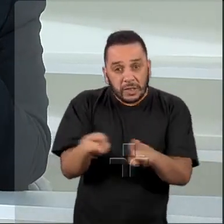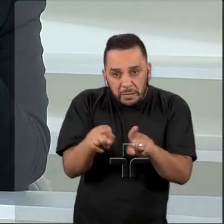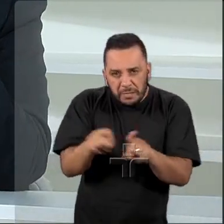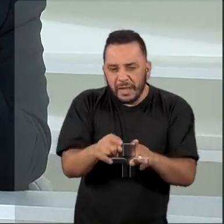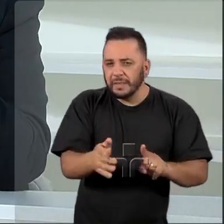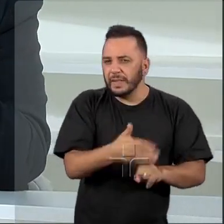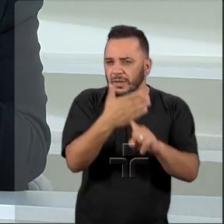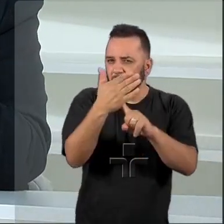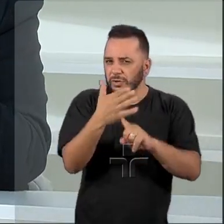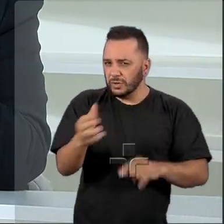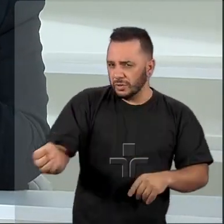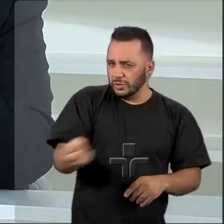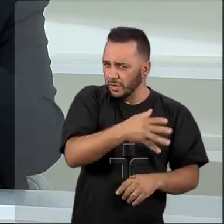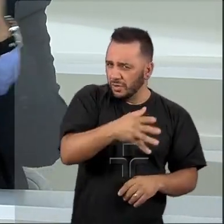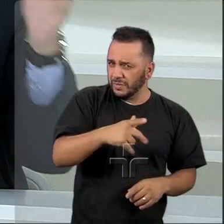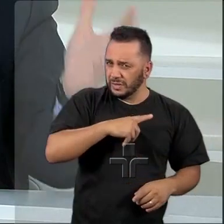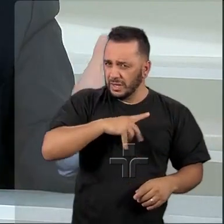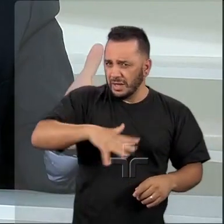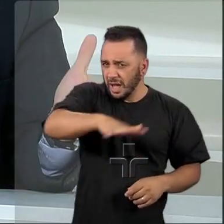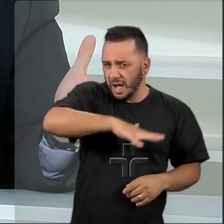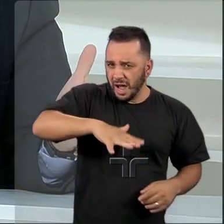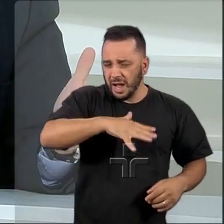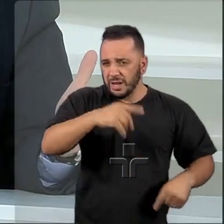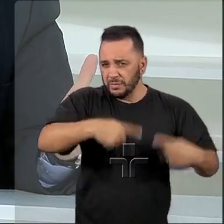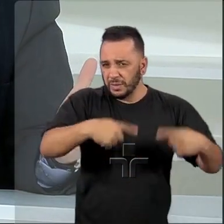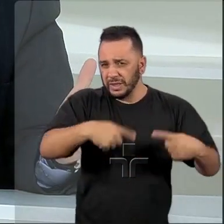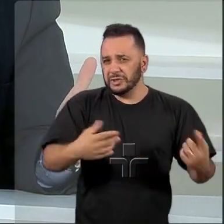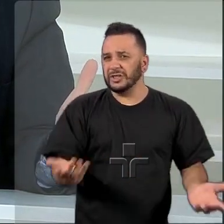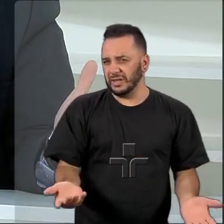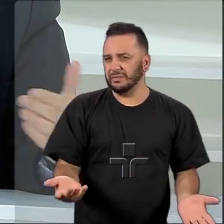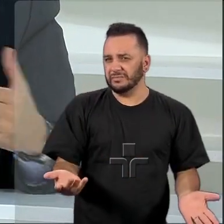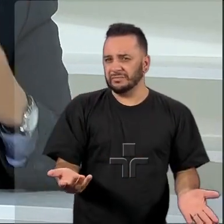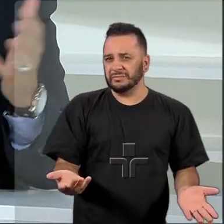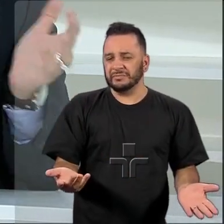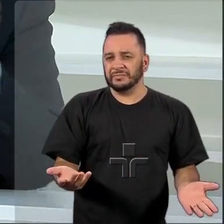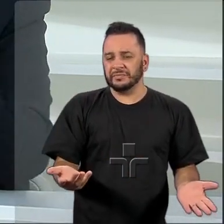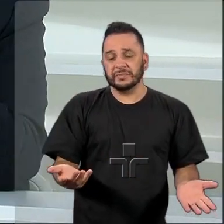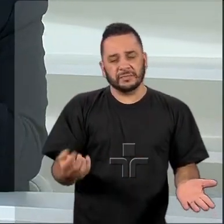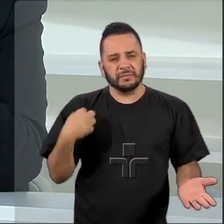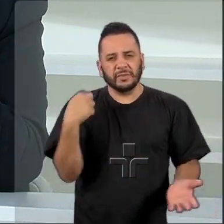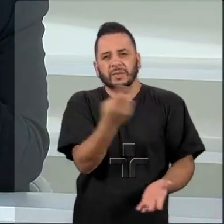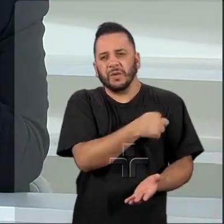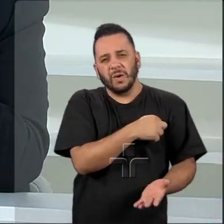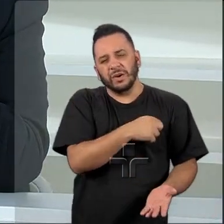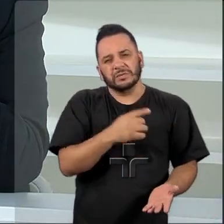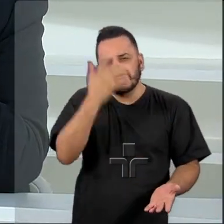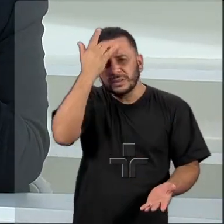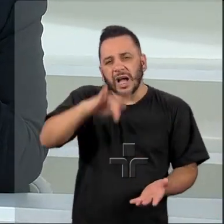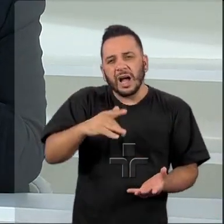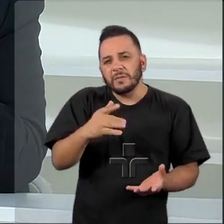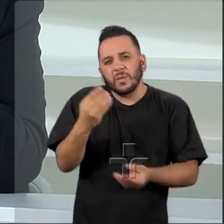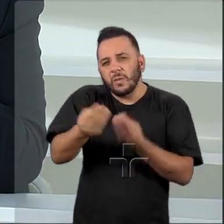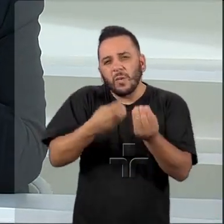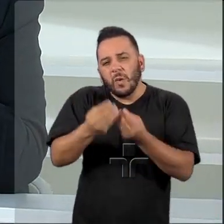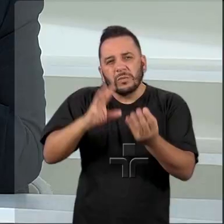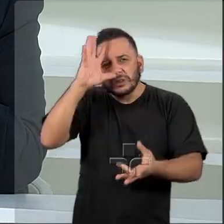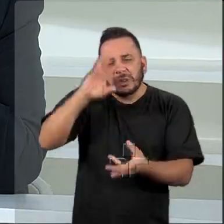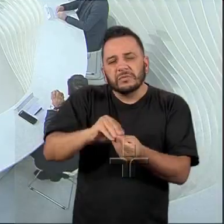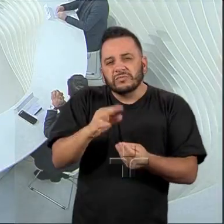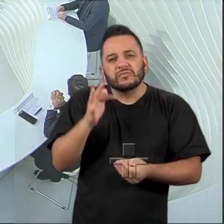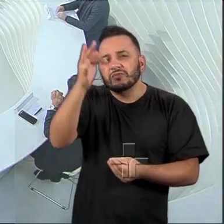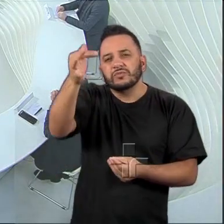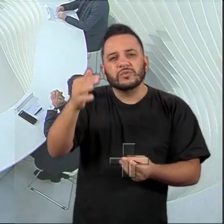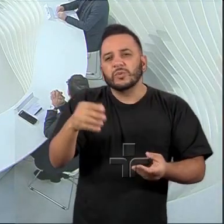tecnológicos que vão ser apropriados para a política, você tem esse rolo terrível que a gente vai levar alguns anos para entender. E o personagem